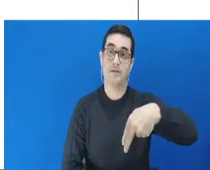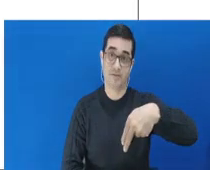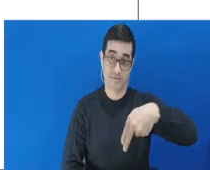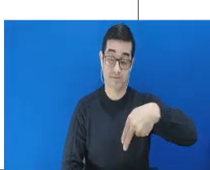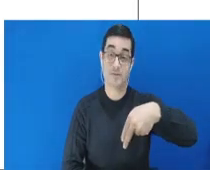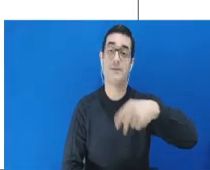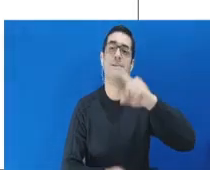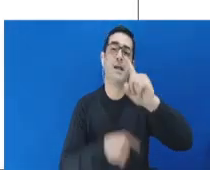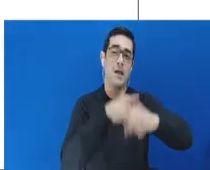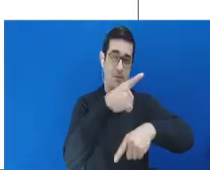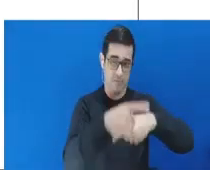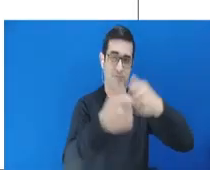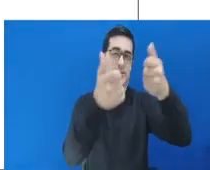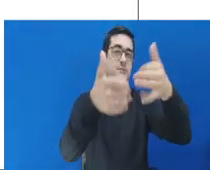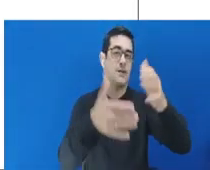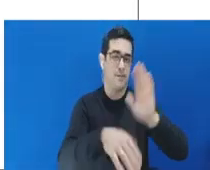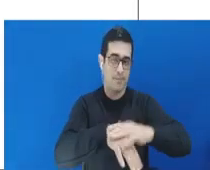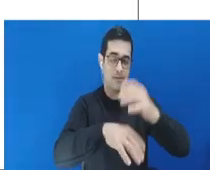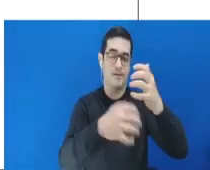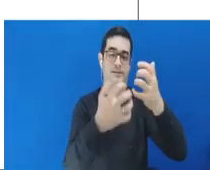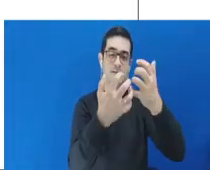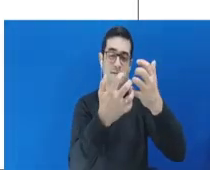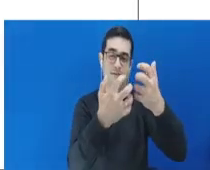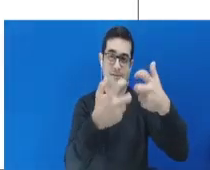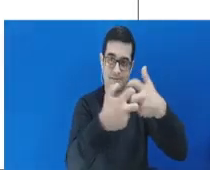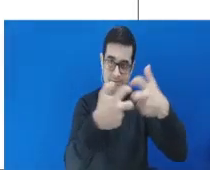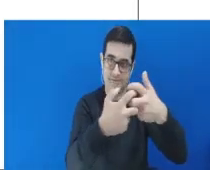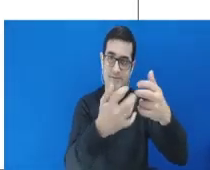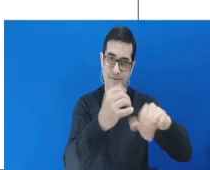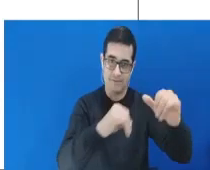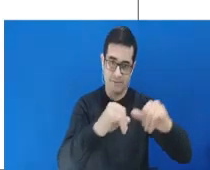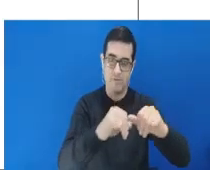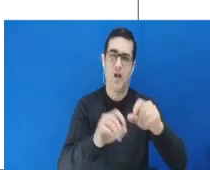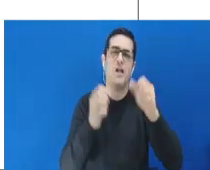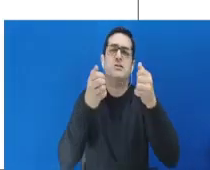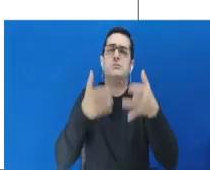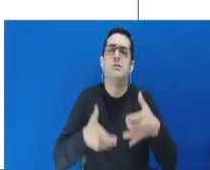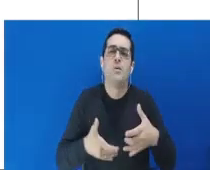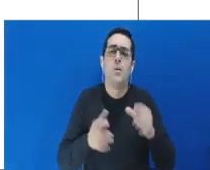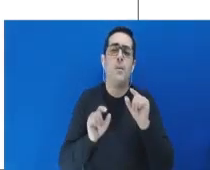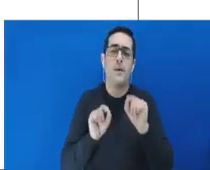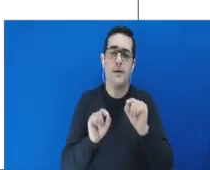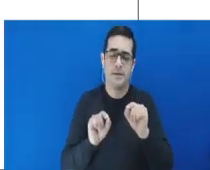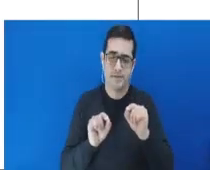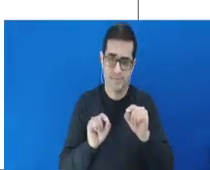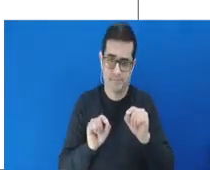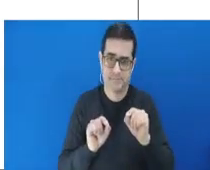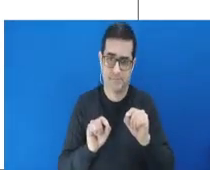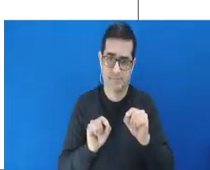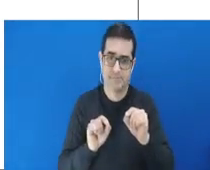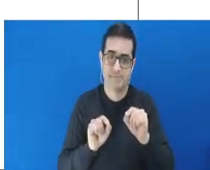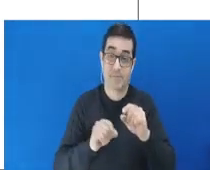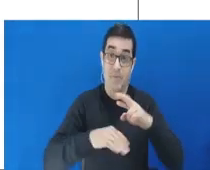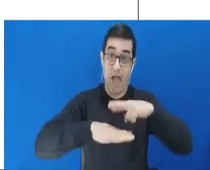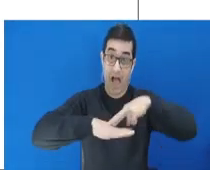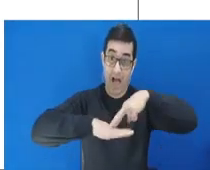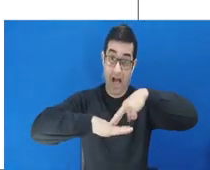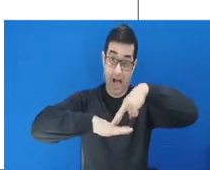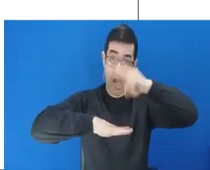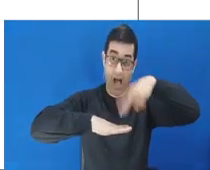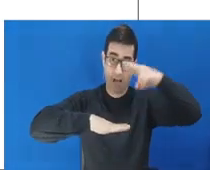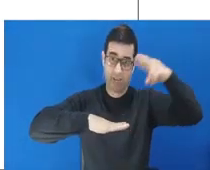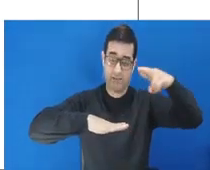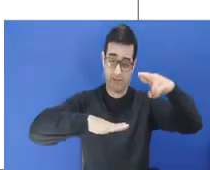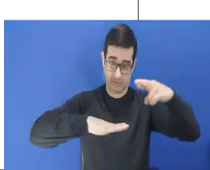Físico-Química, né? Propôs que a intensidade da radiação ela é proporcional, ou seja, a intensidade